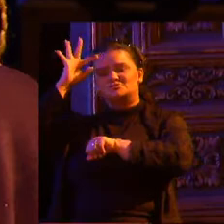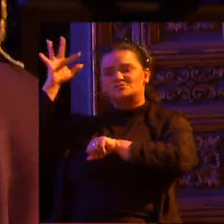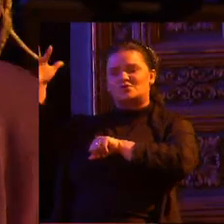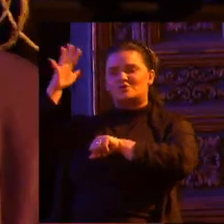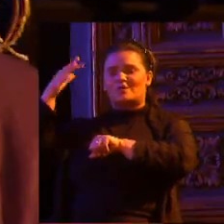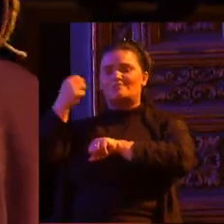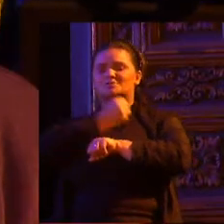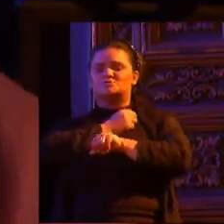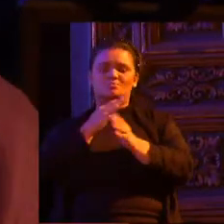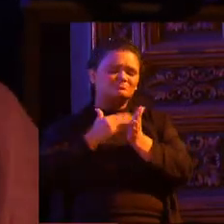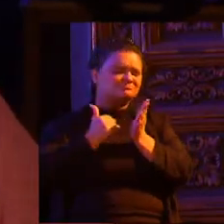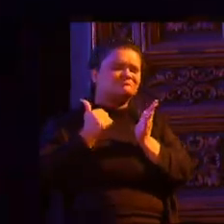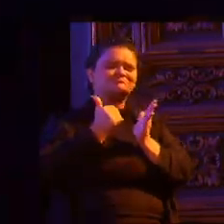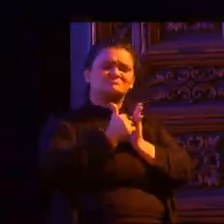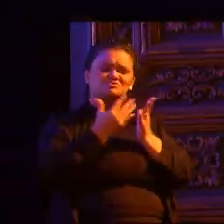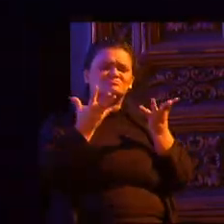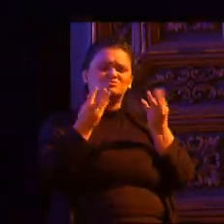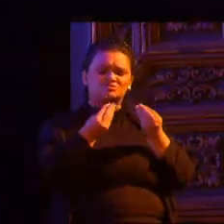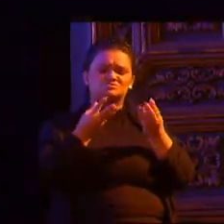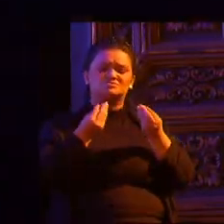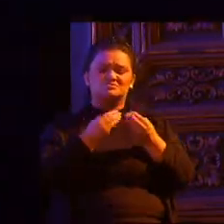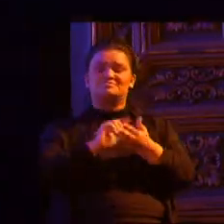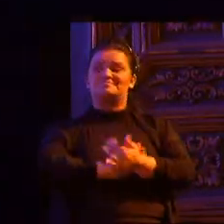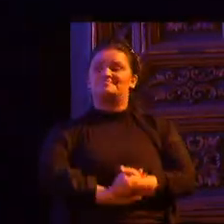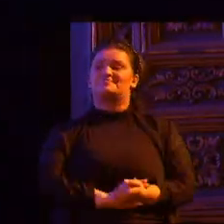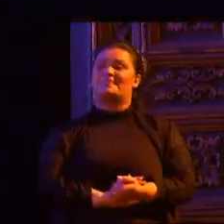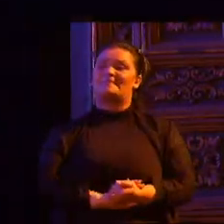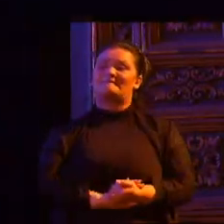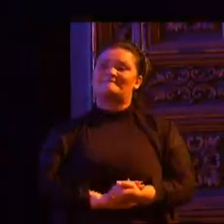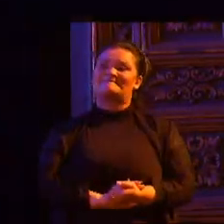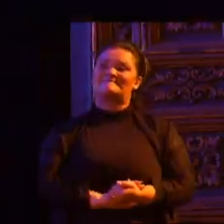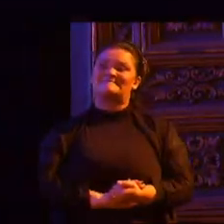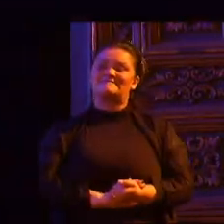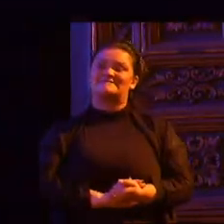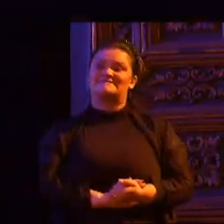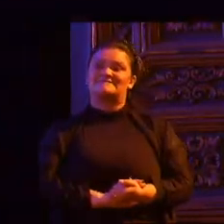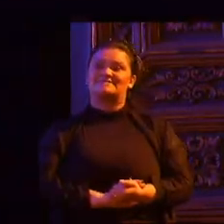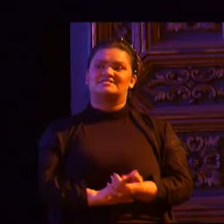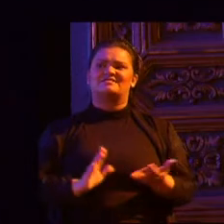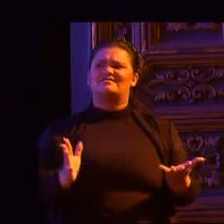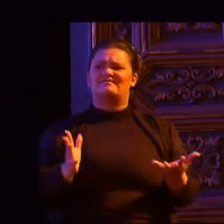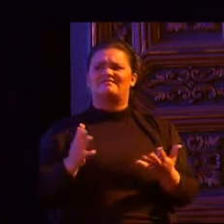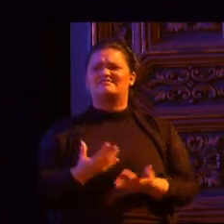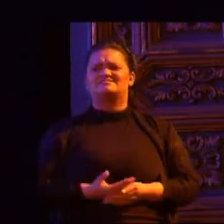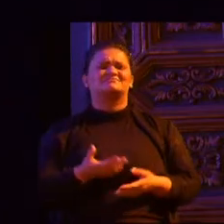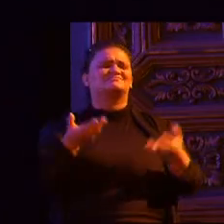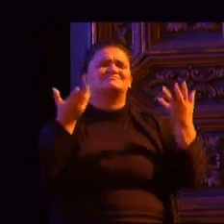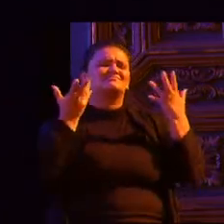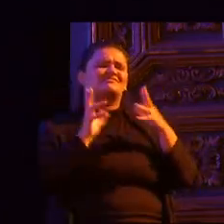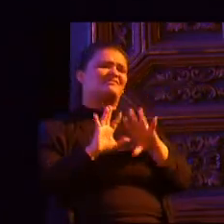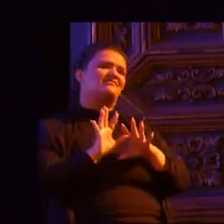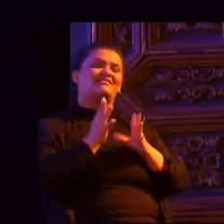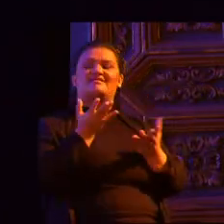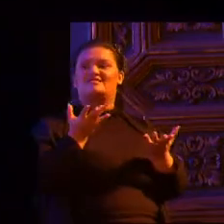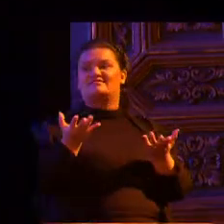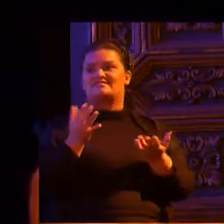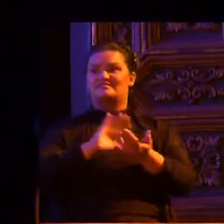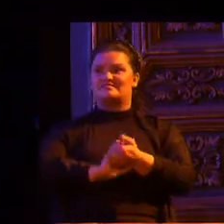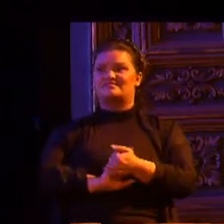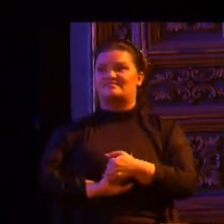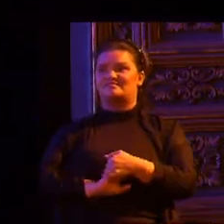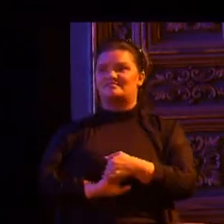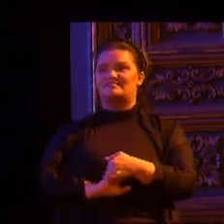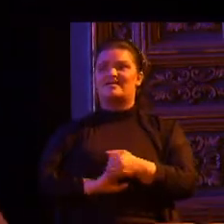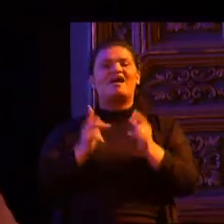muita gente, me abraçou também. E, gente, eu não quero aqui